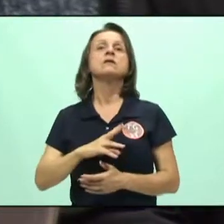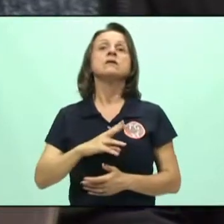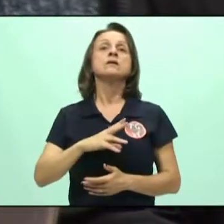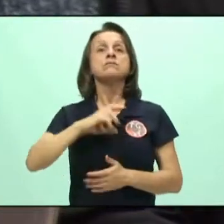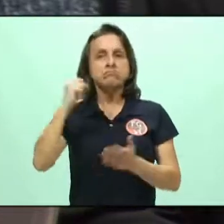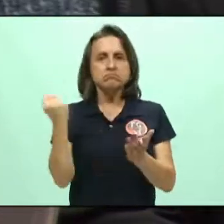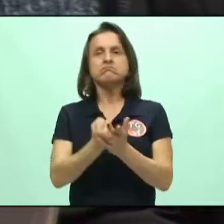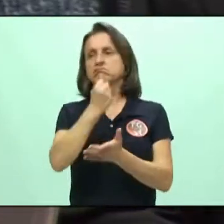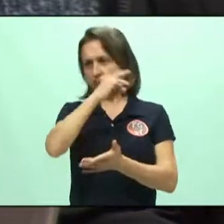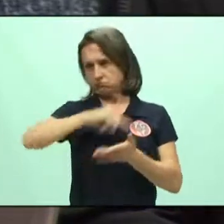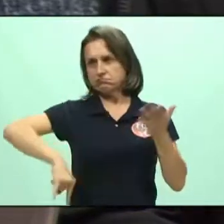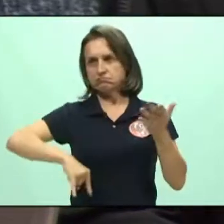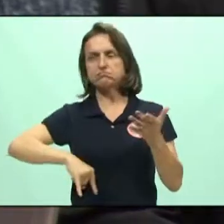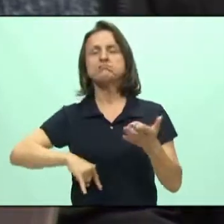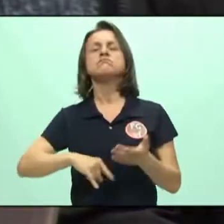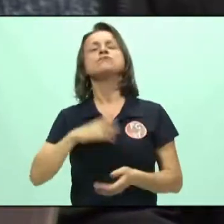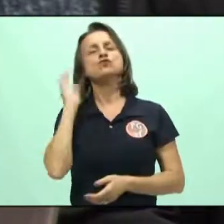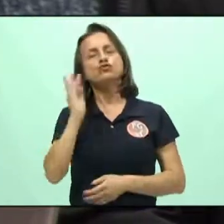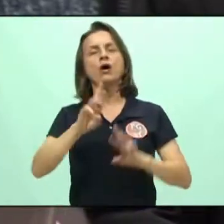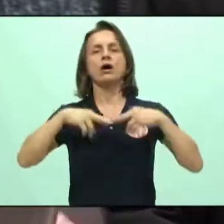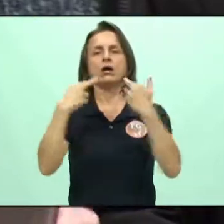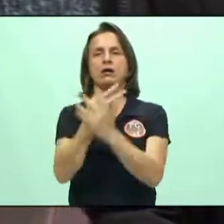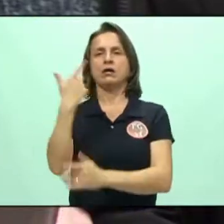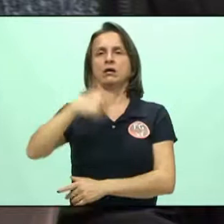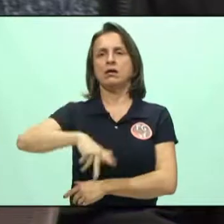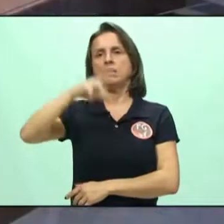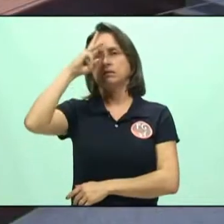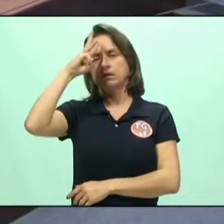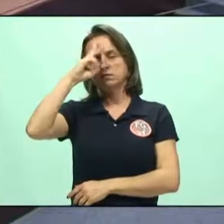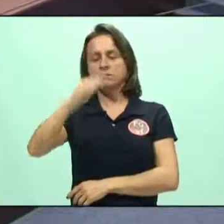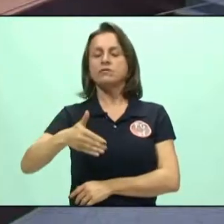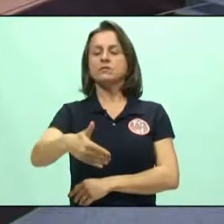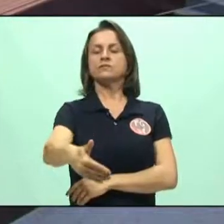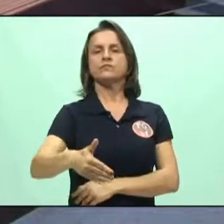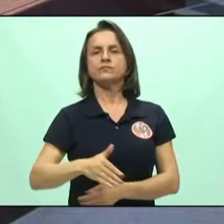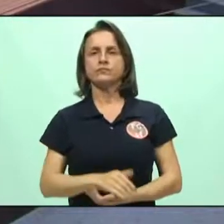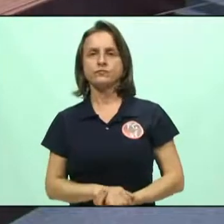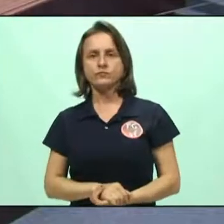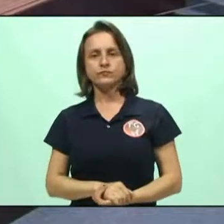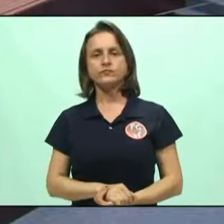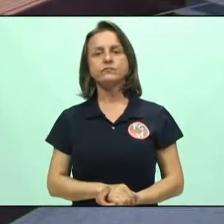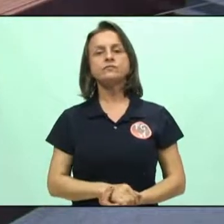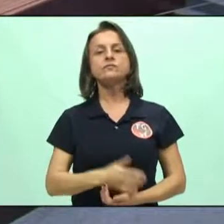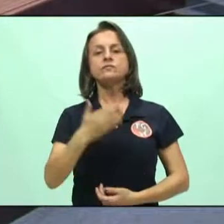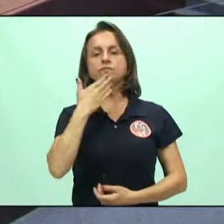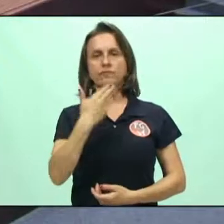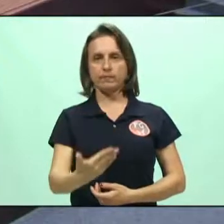se reunirá novamente na próxima terça-feira presente requerimentos